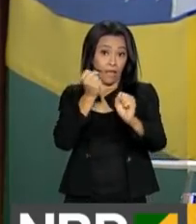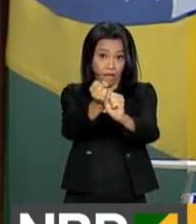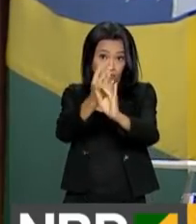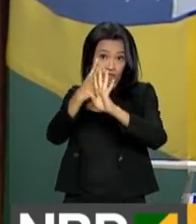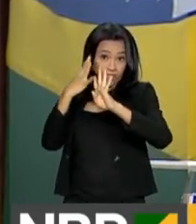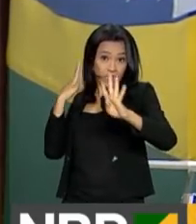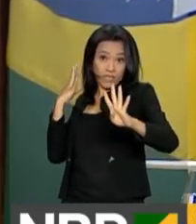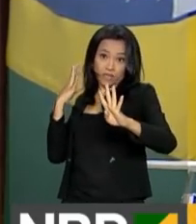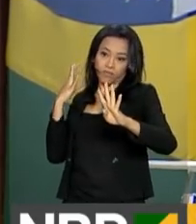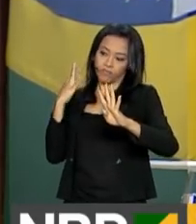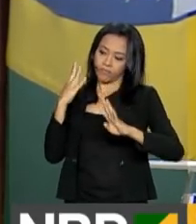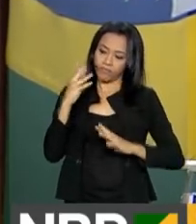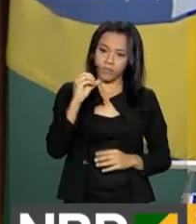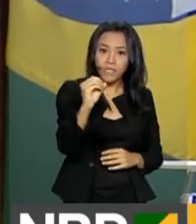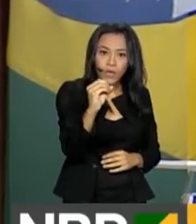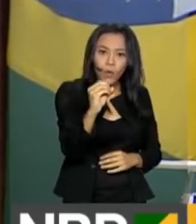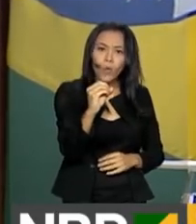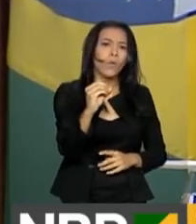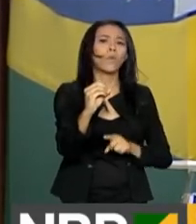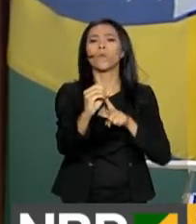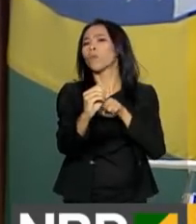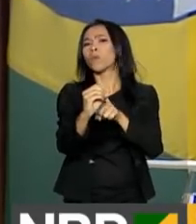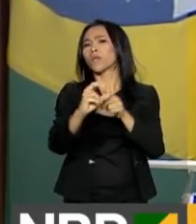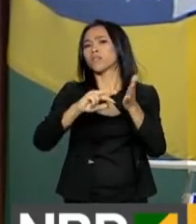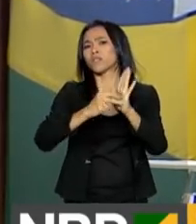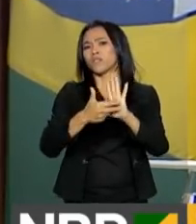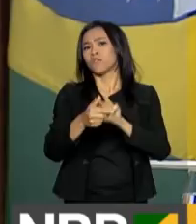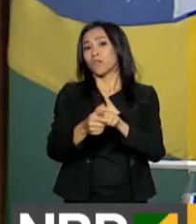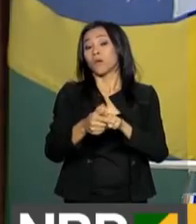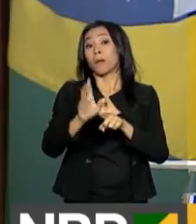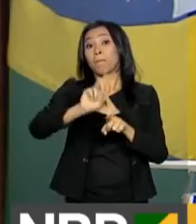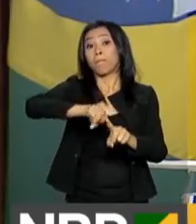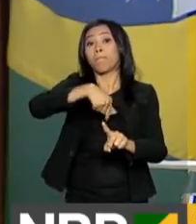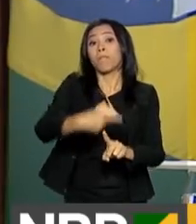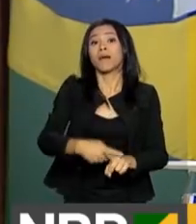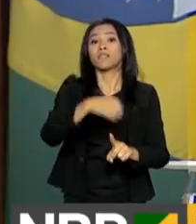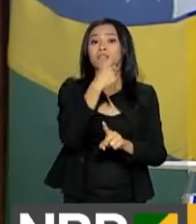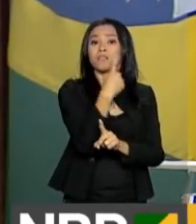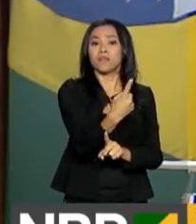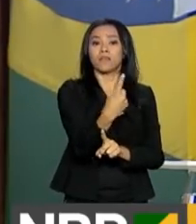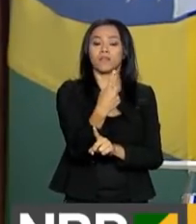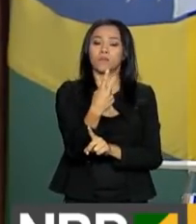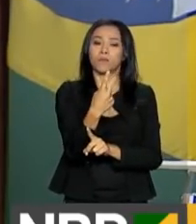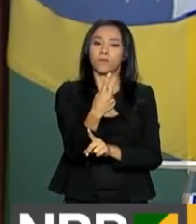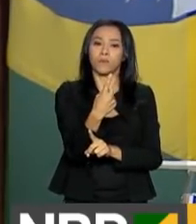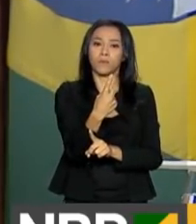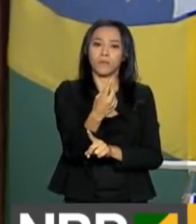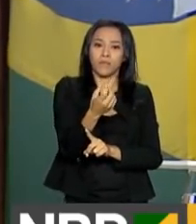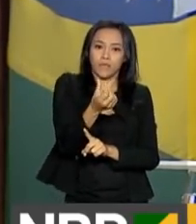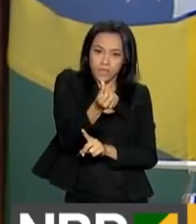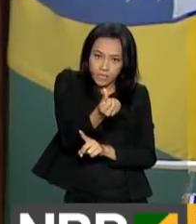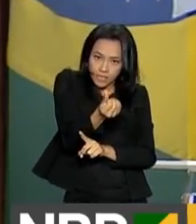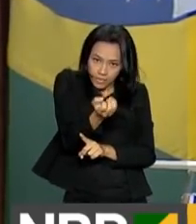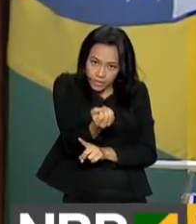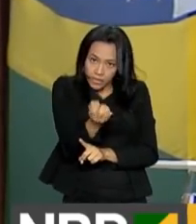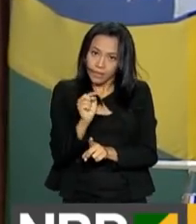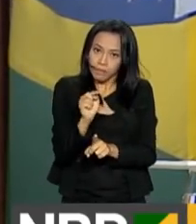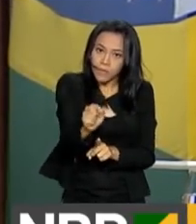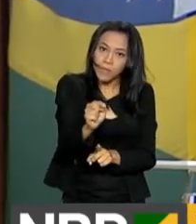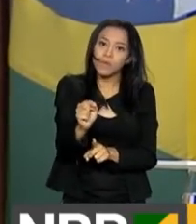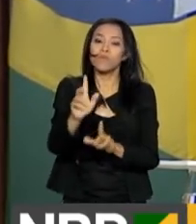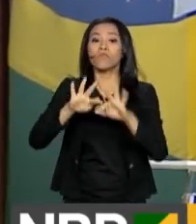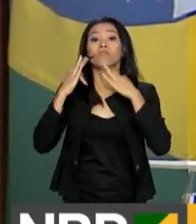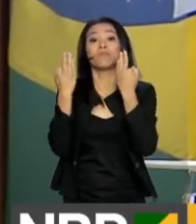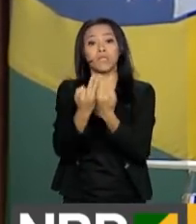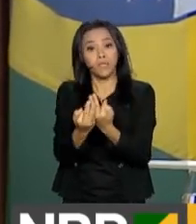como foi gerada na verdade estilo de coitado e mais 160 mil famílias no bolsa família não